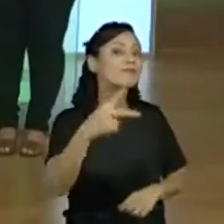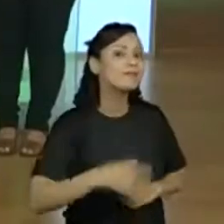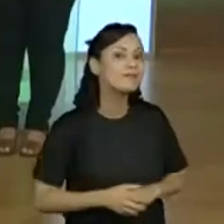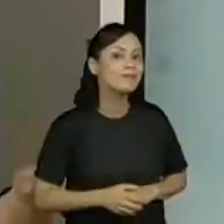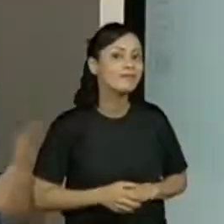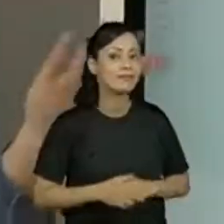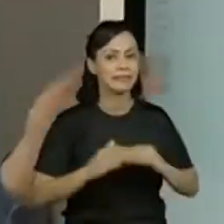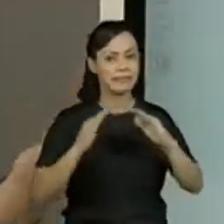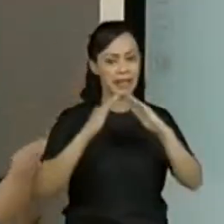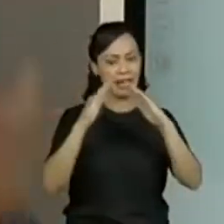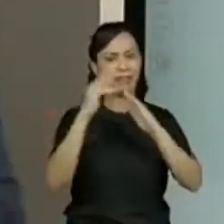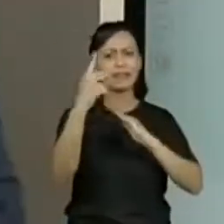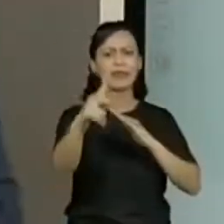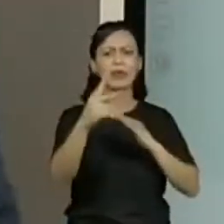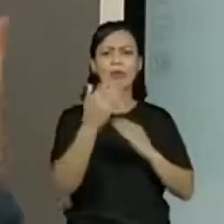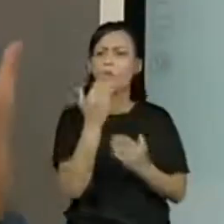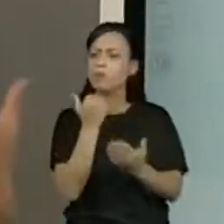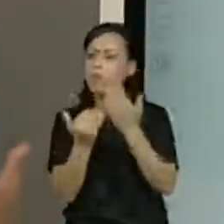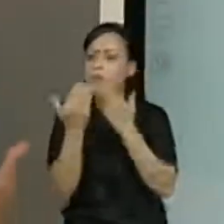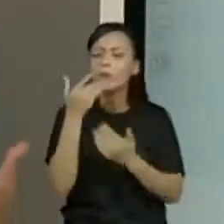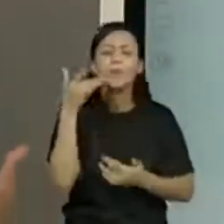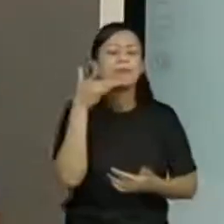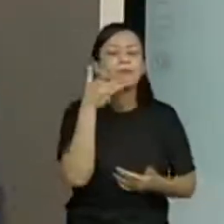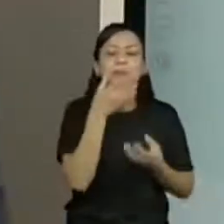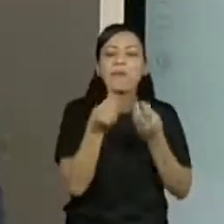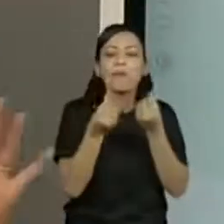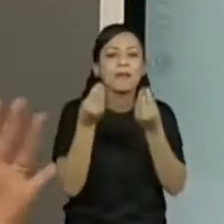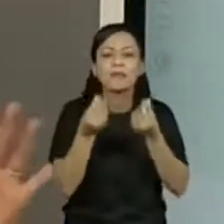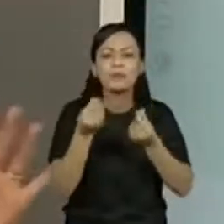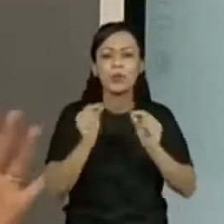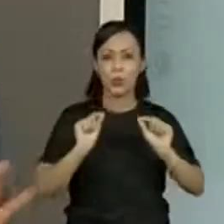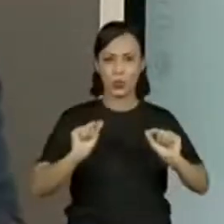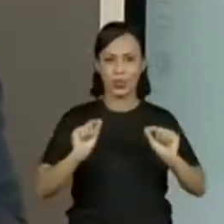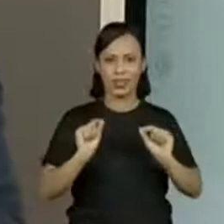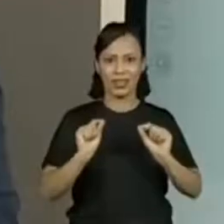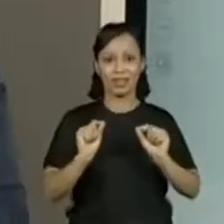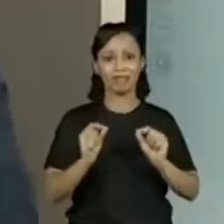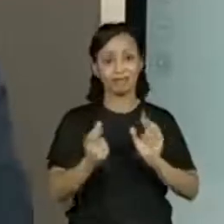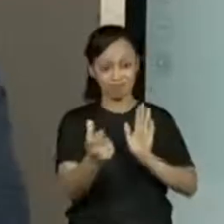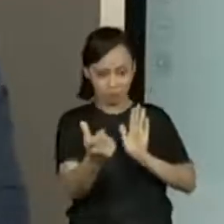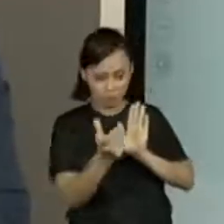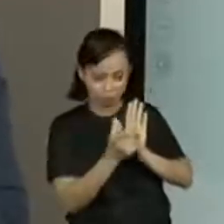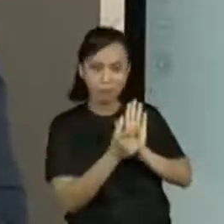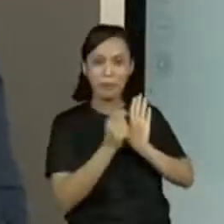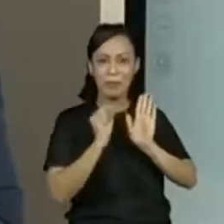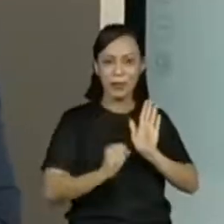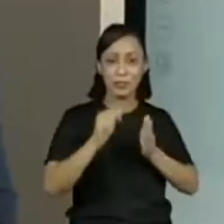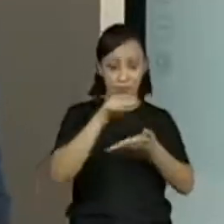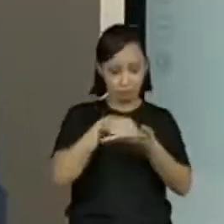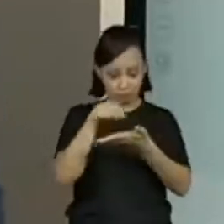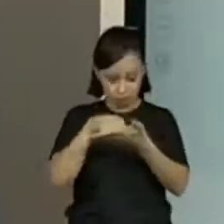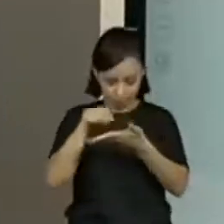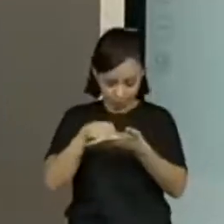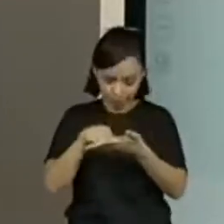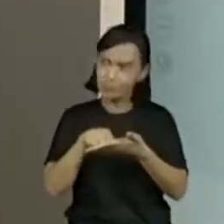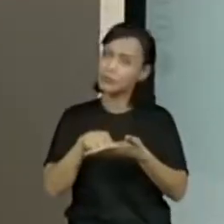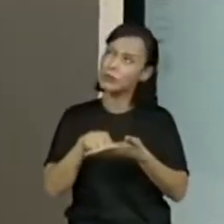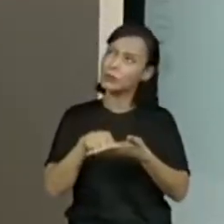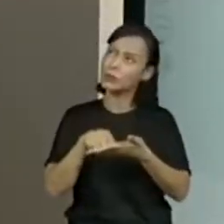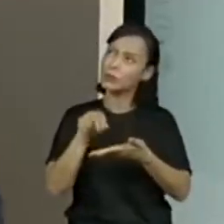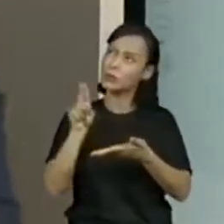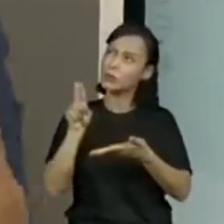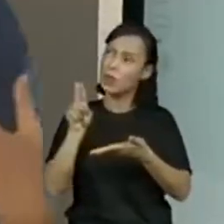o prato preferido o seu a comida preferida sua Tudo bem então prestem bem atenção